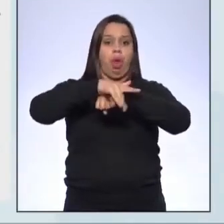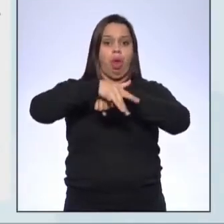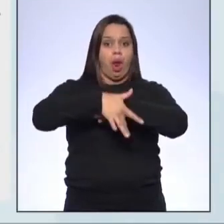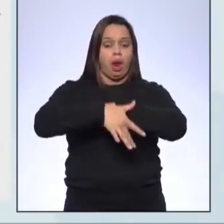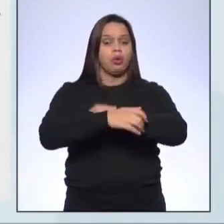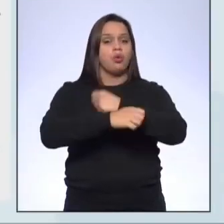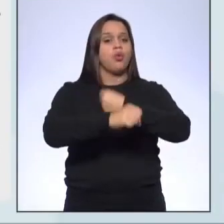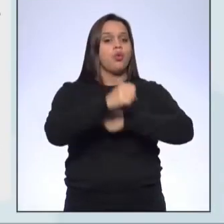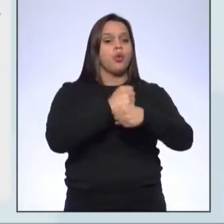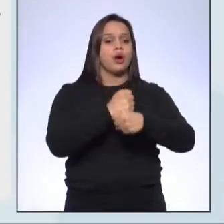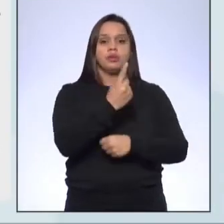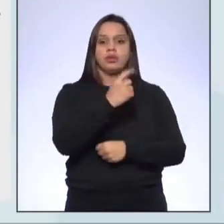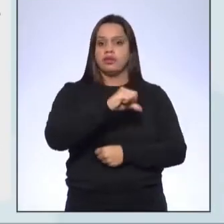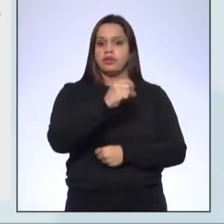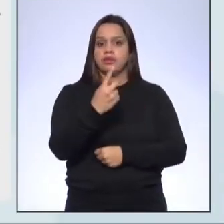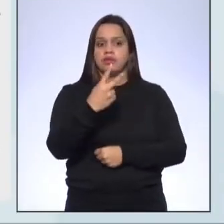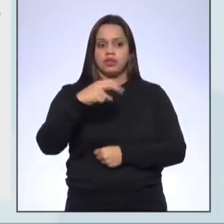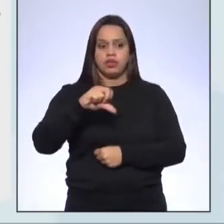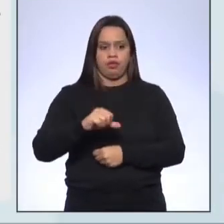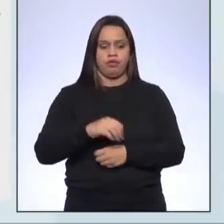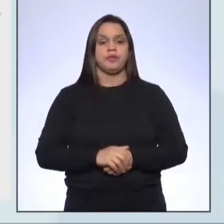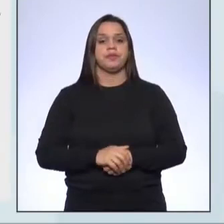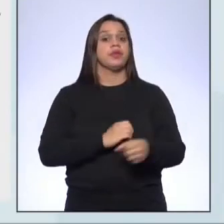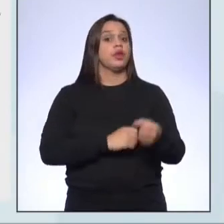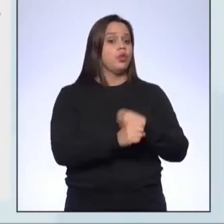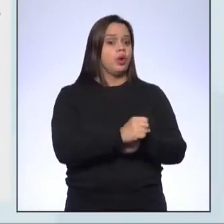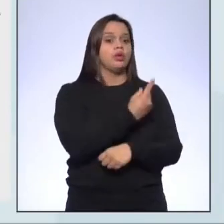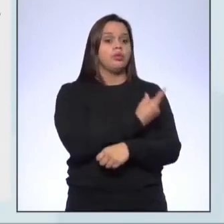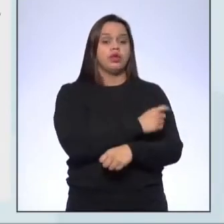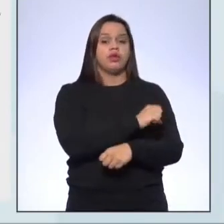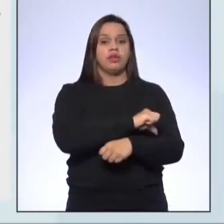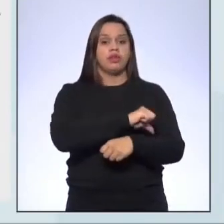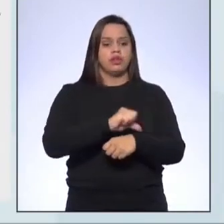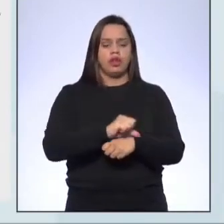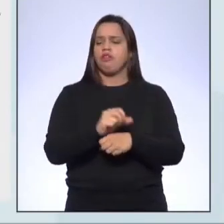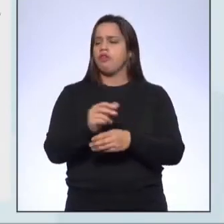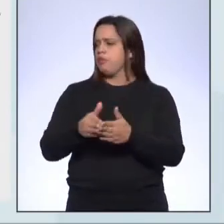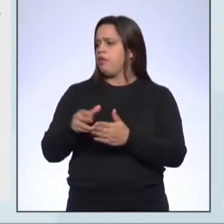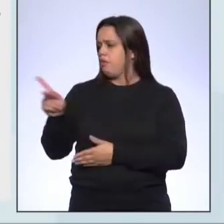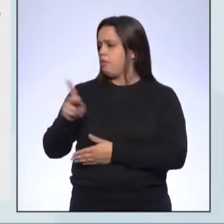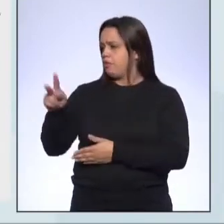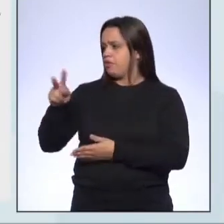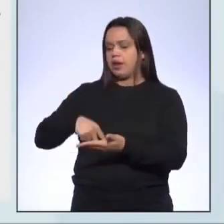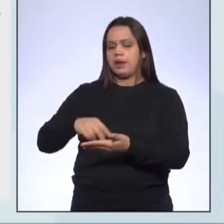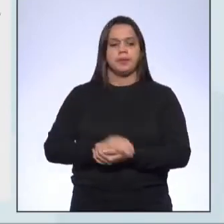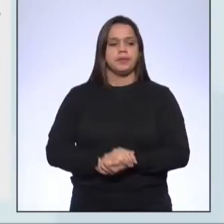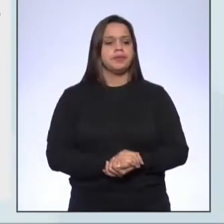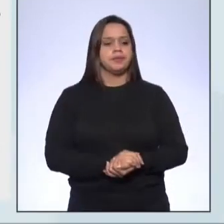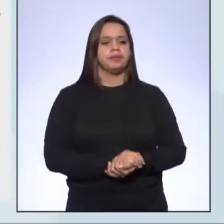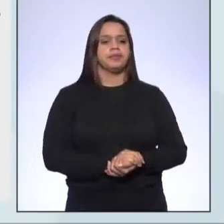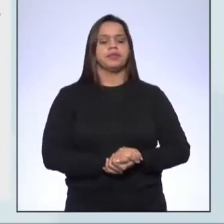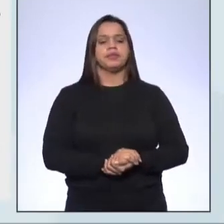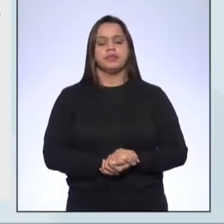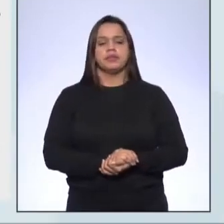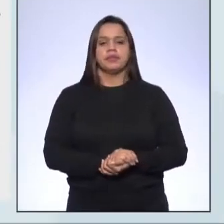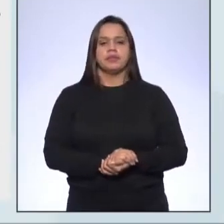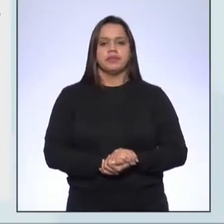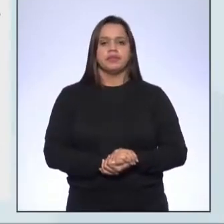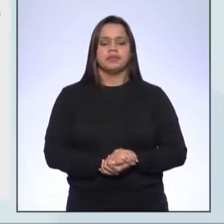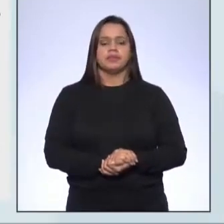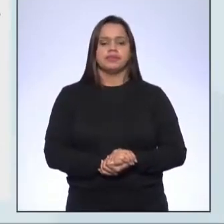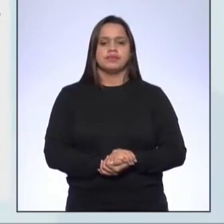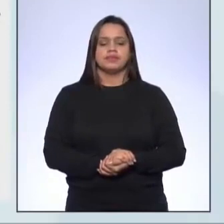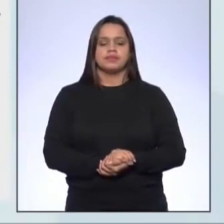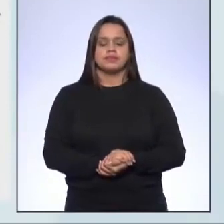1929. 1999, 1999. Você quer ler para mim, teacher? Extreme rainfall resulted in flooding